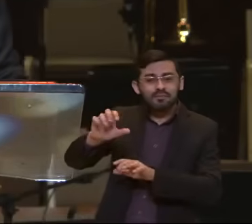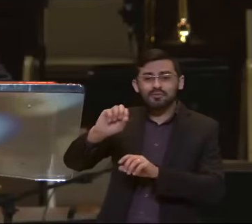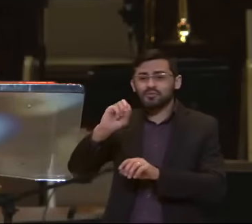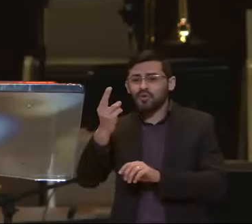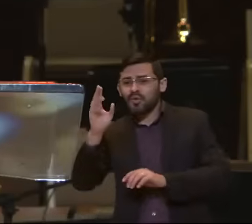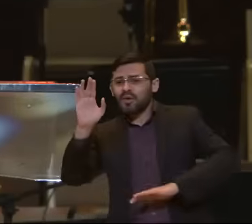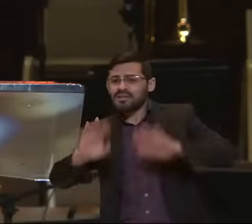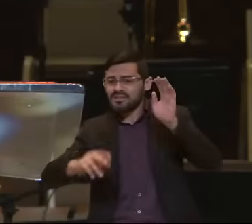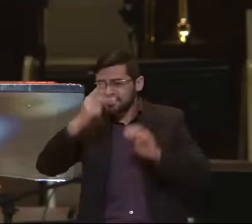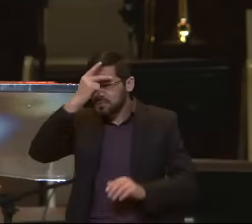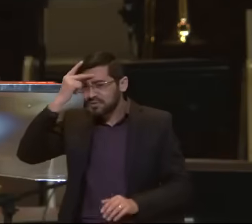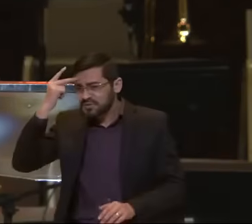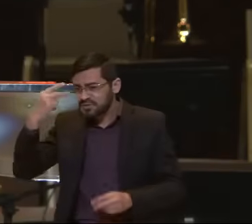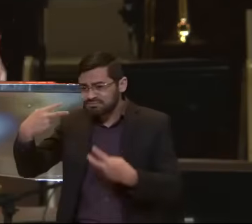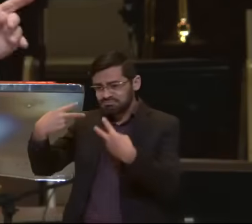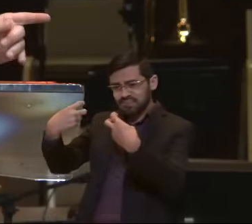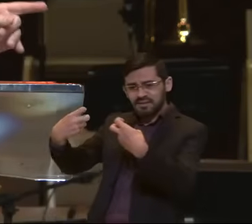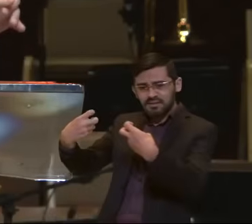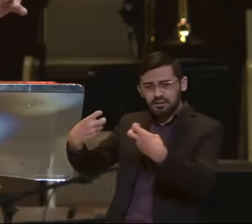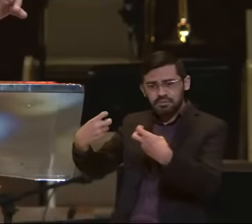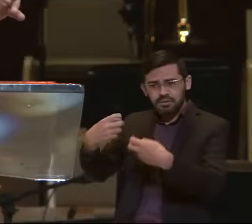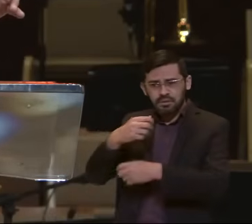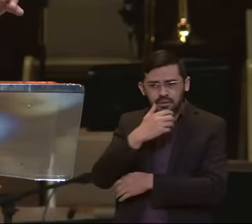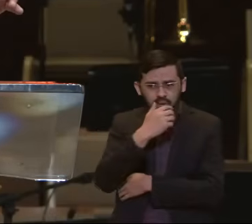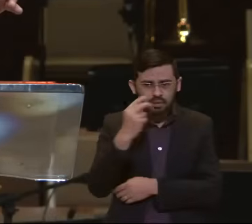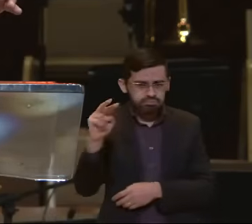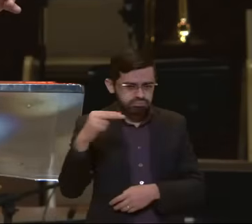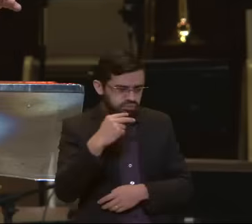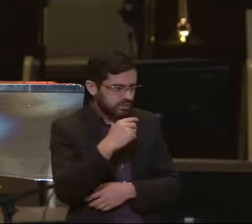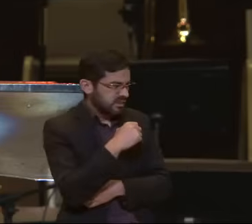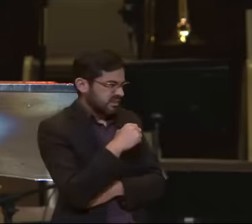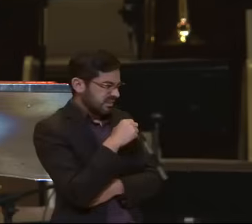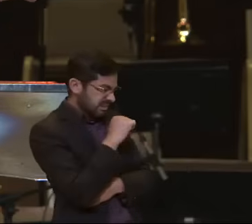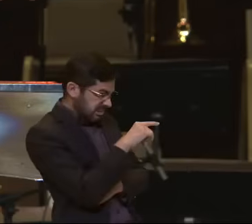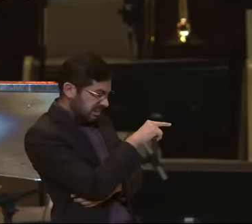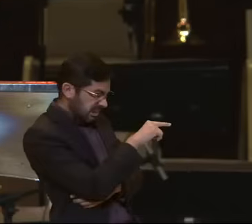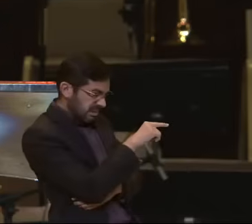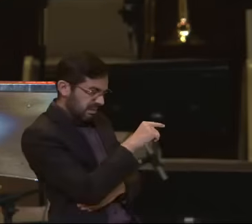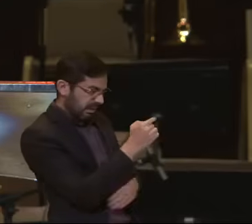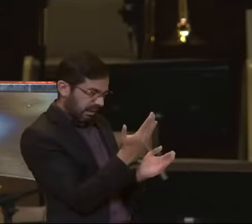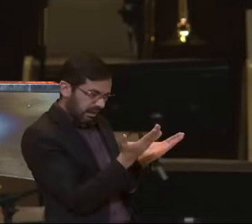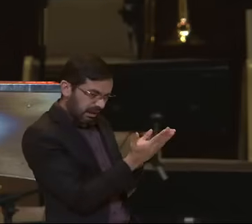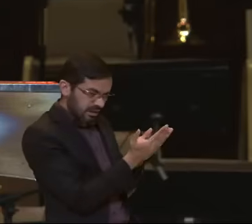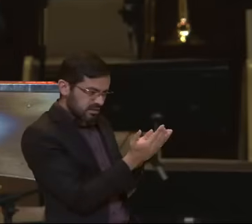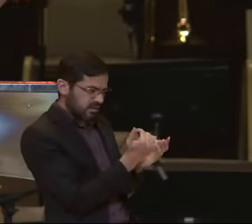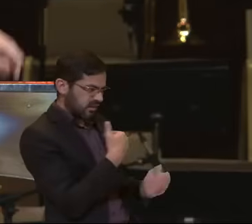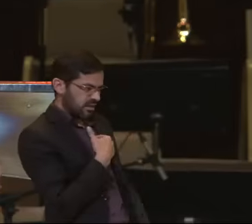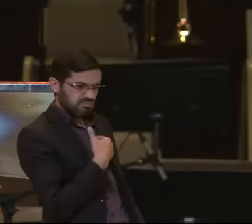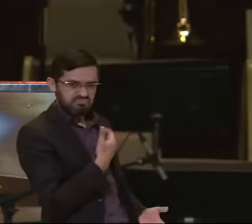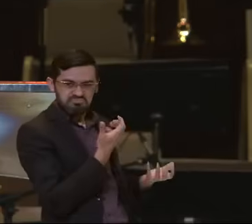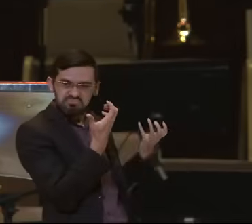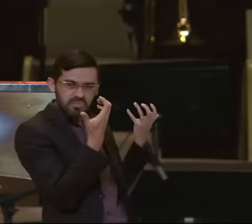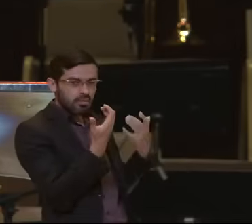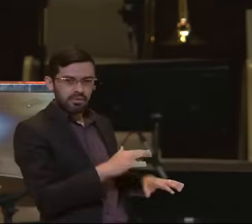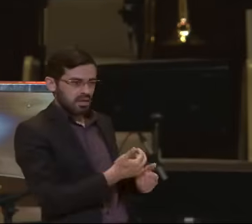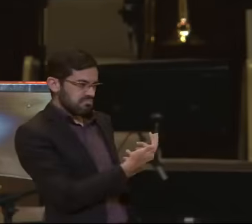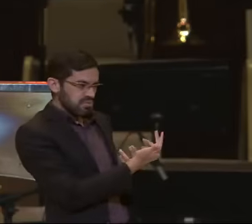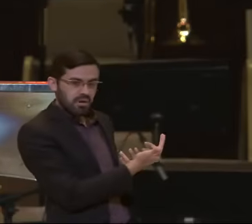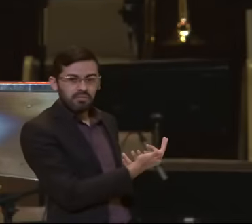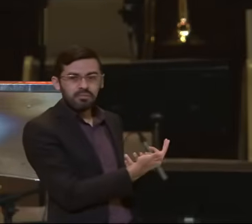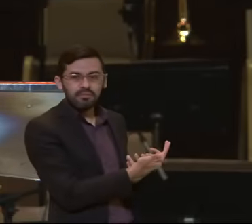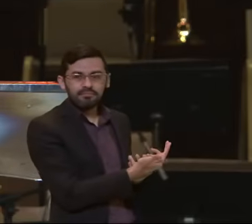as pessoas vão pensar assim: se isso é ser cristão, eu não quero ser isso.